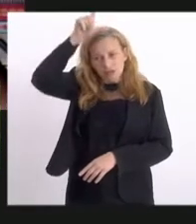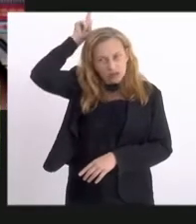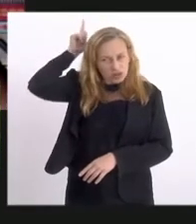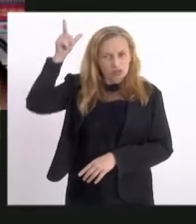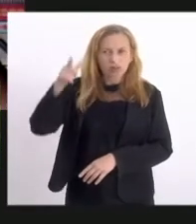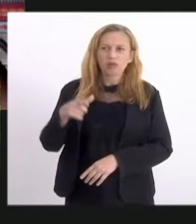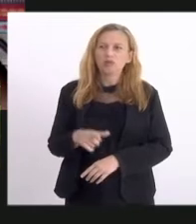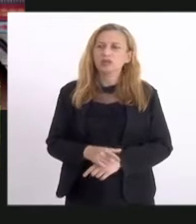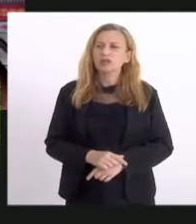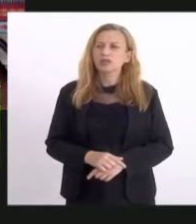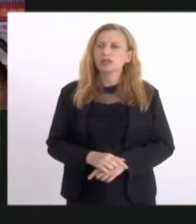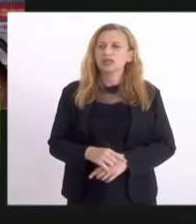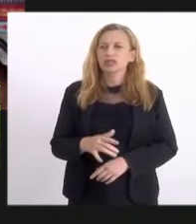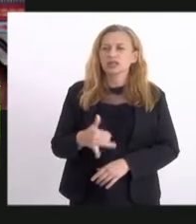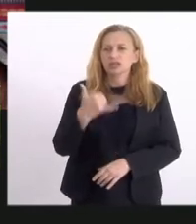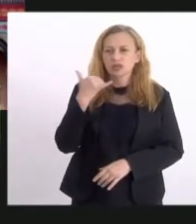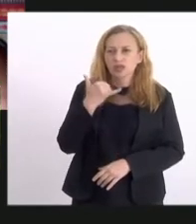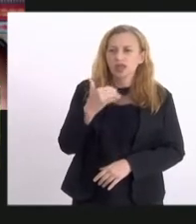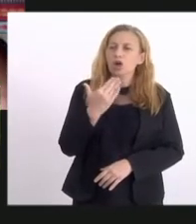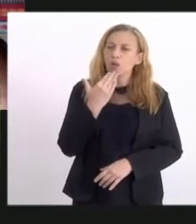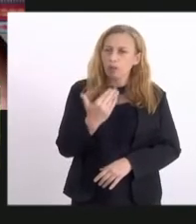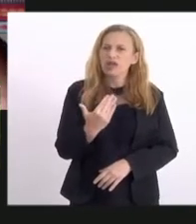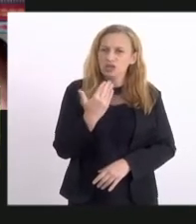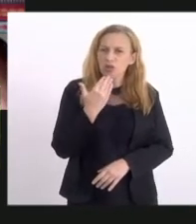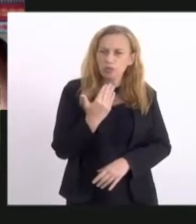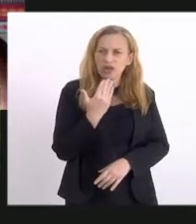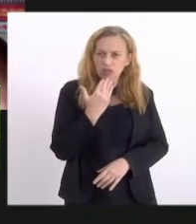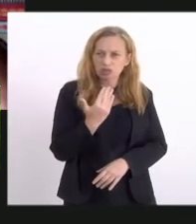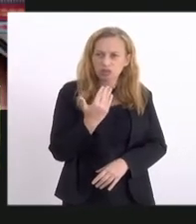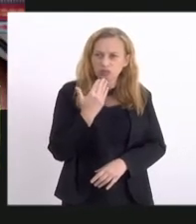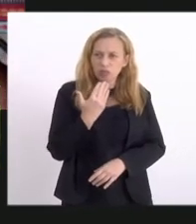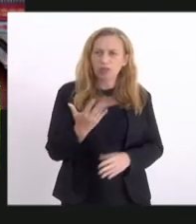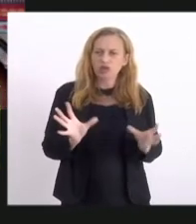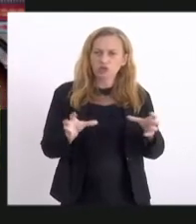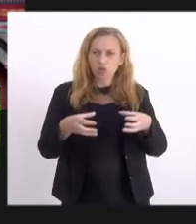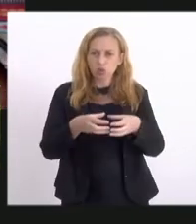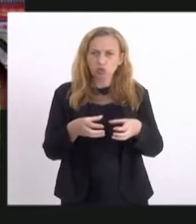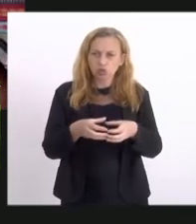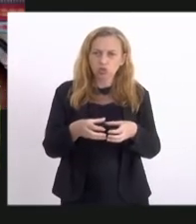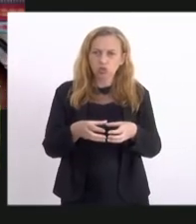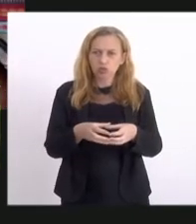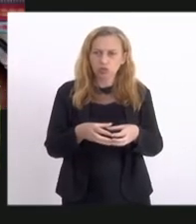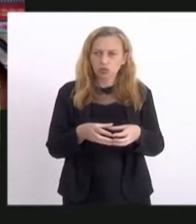está no telefone. Eu peço, 29, Luiz deputado, Paulo, então, conjunta. Conjunta,